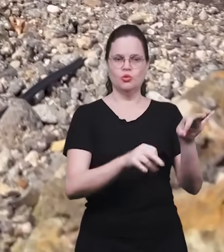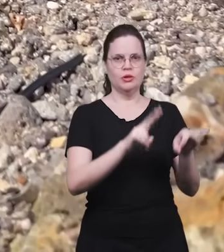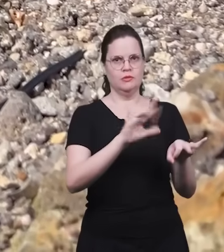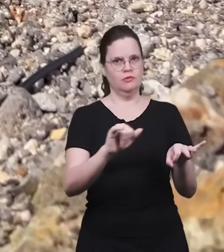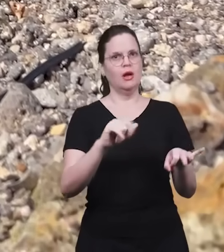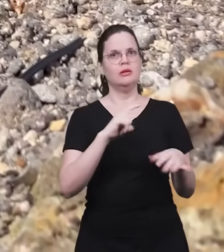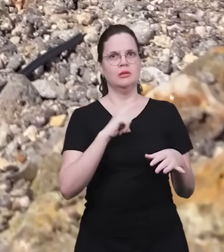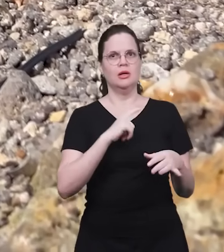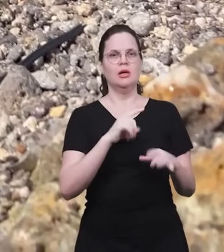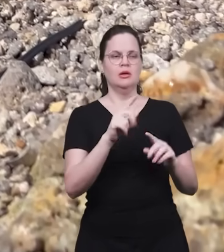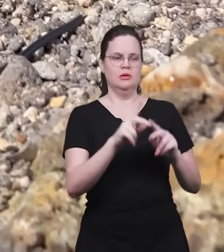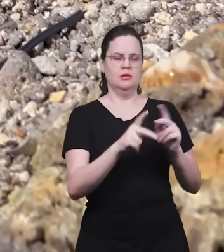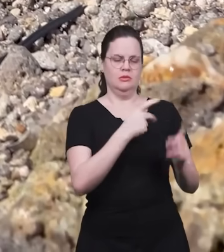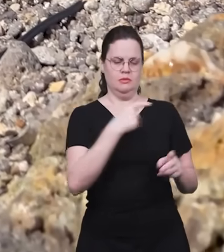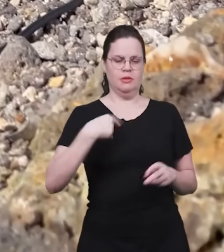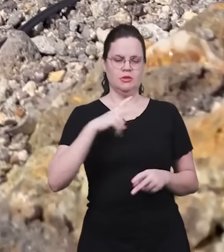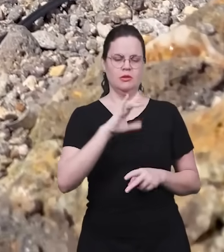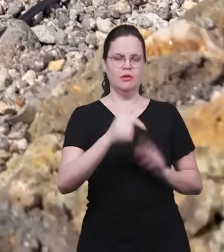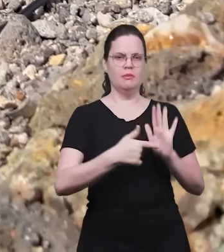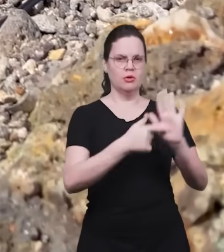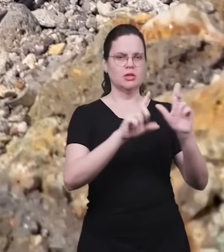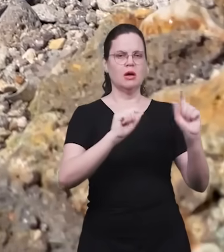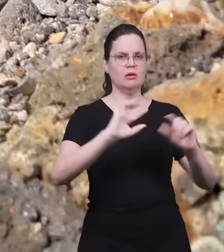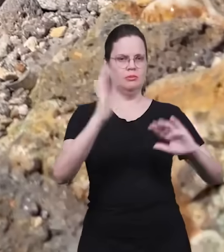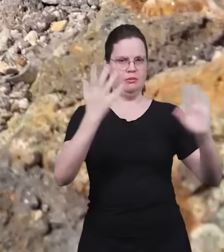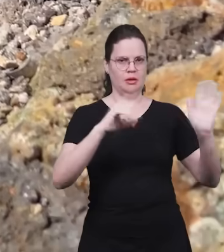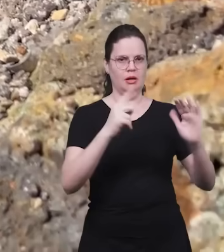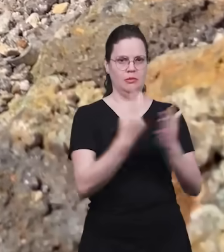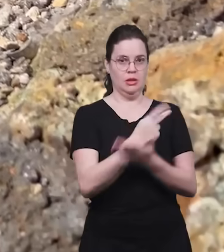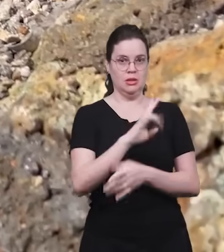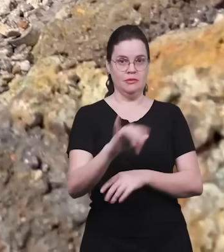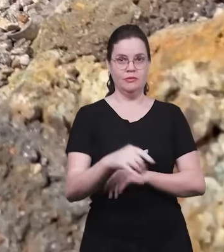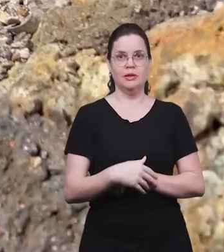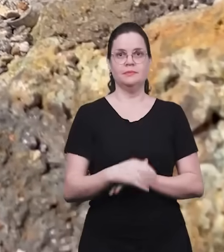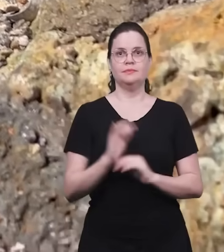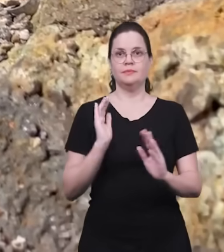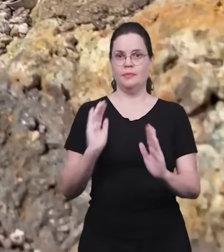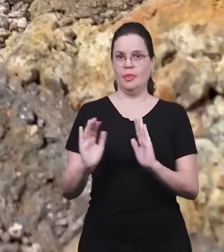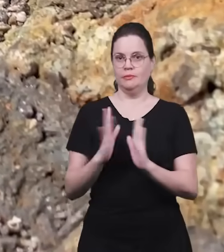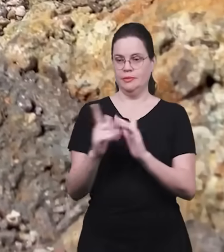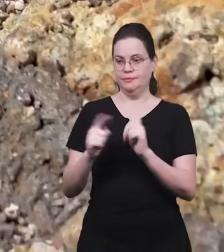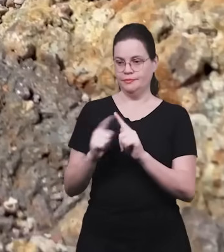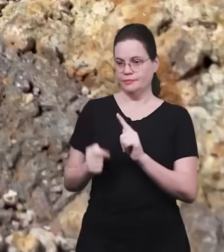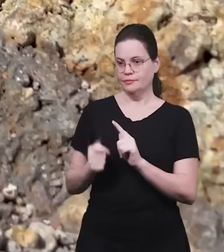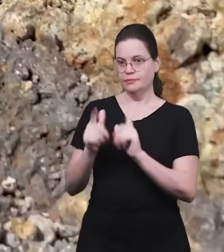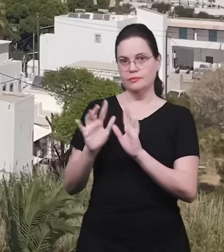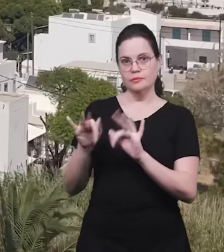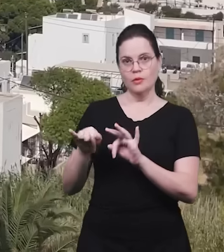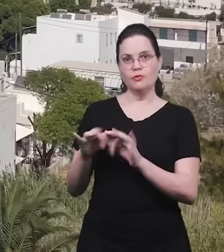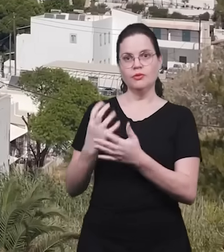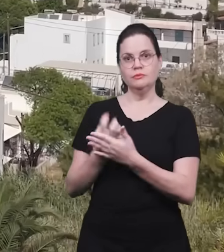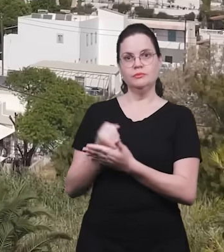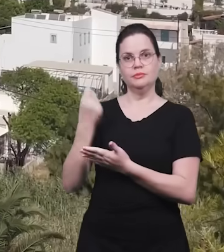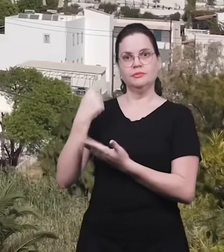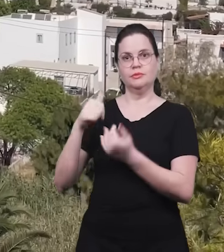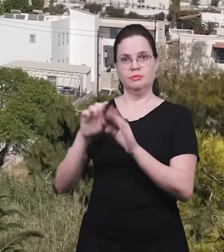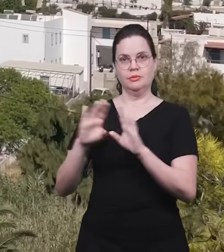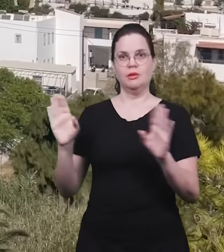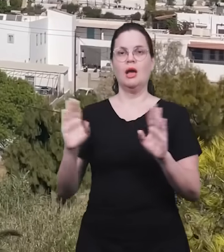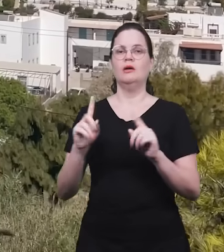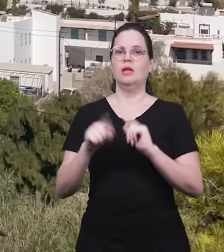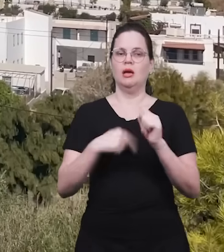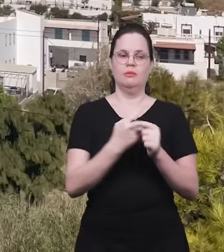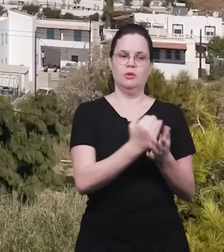a grande tribulação. Que sinais são esses? Não é? O período da igreja, seu final, poderá ser mencionado